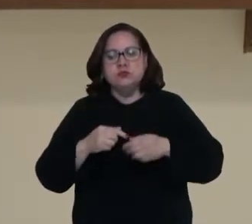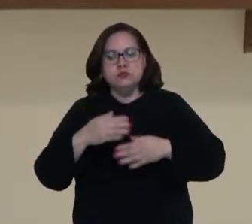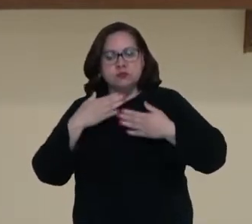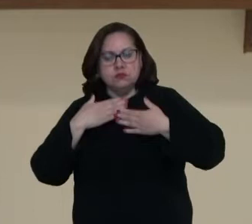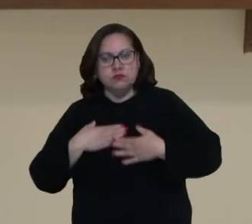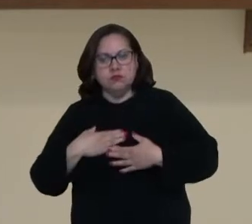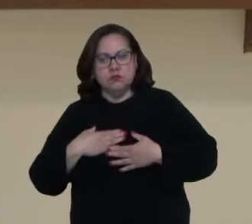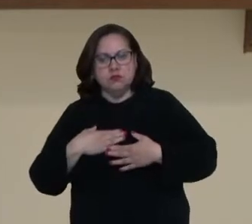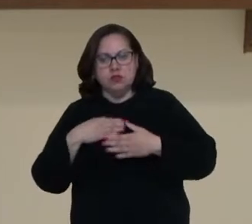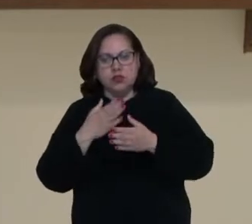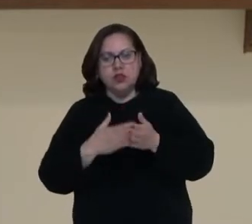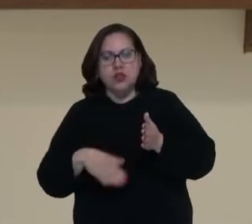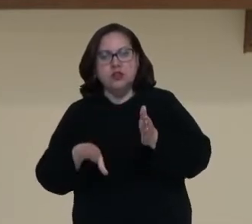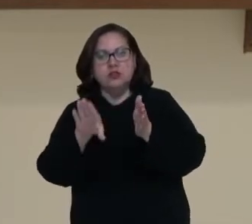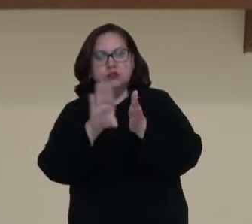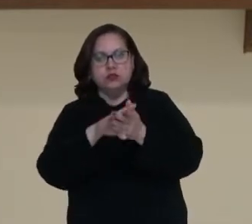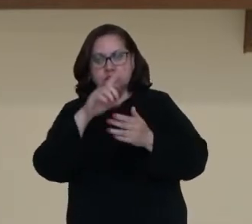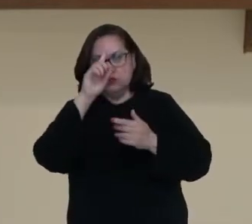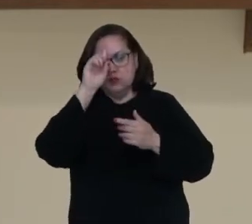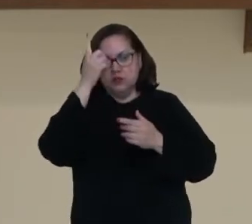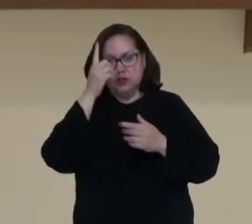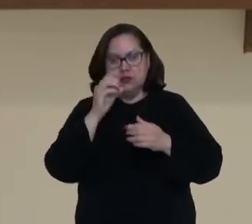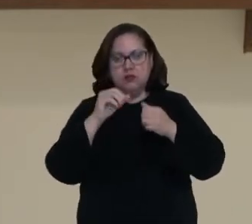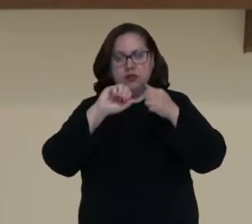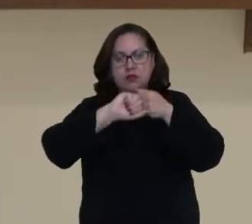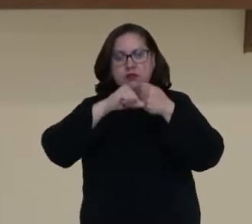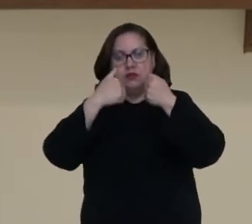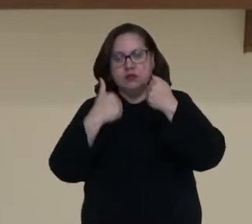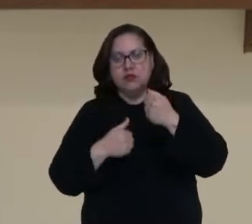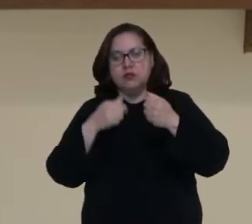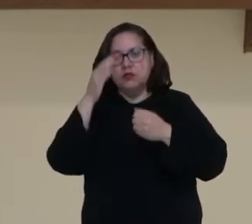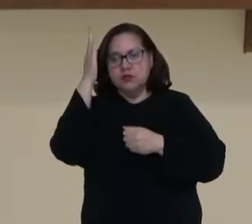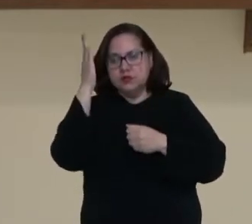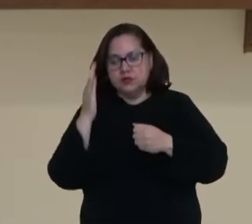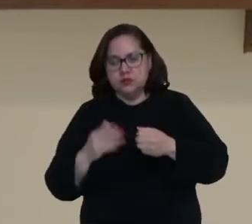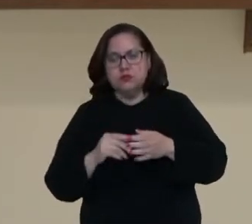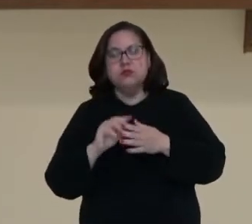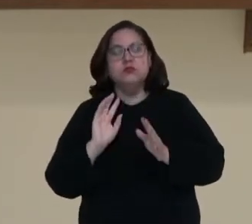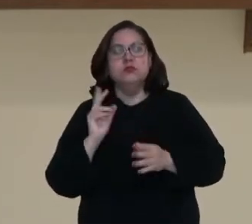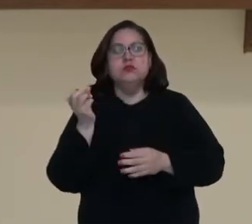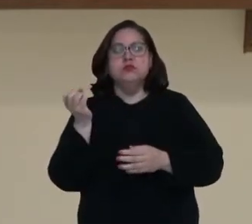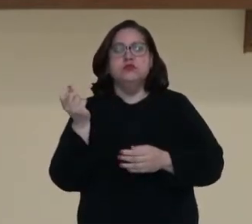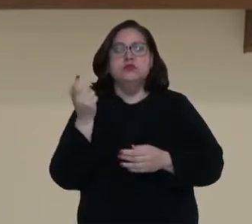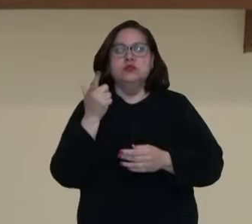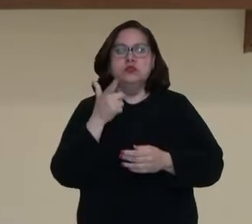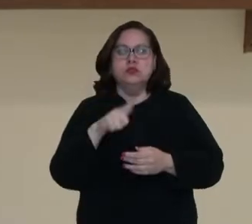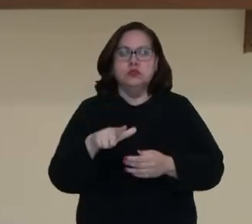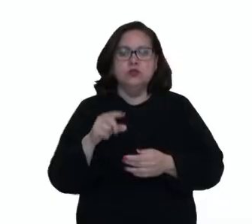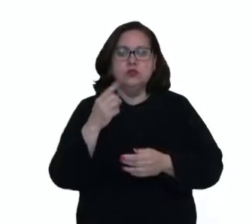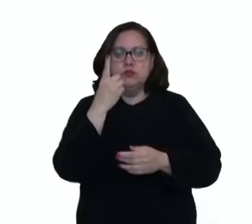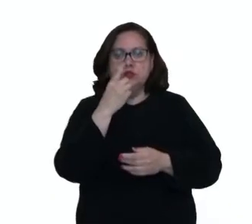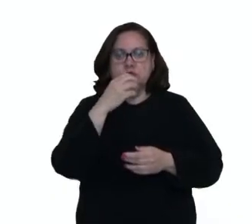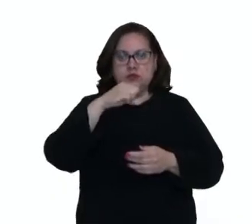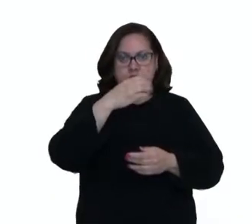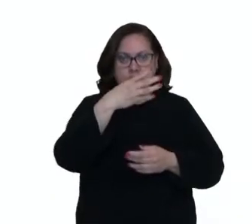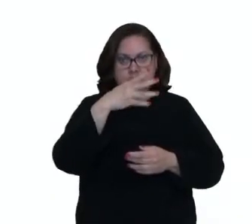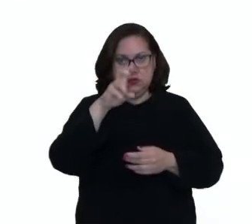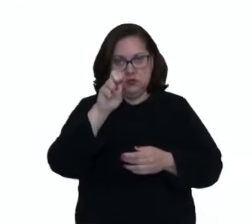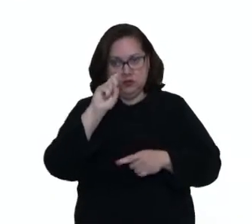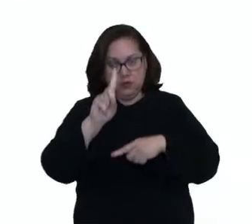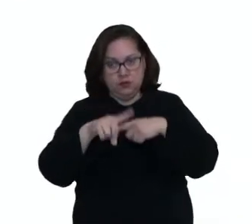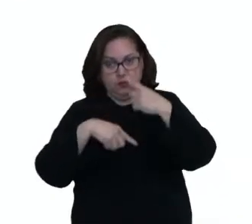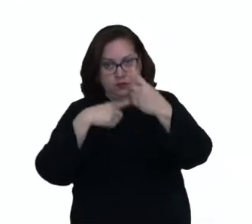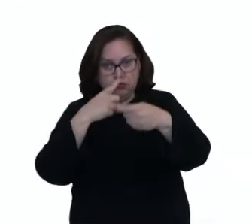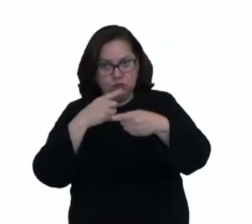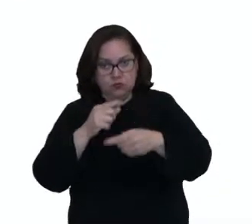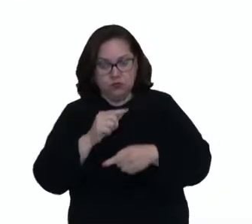de retorno, da ideia de ter uma democracia no país, novamente em 1945, após 1945,